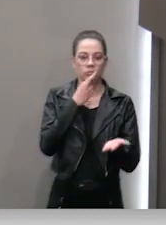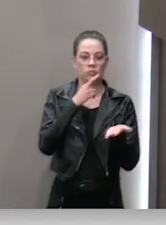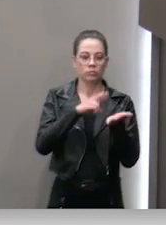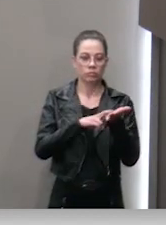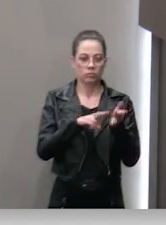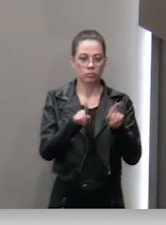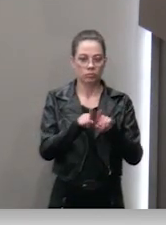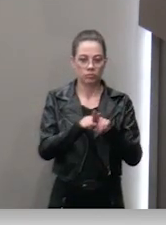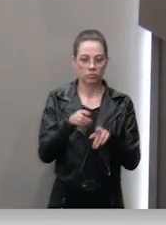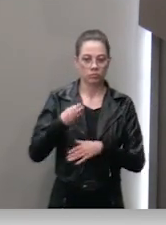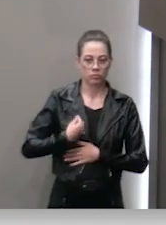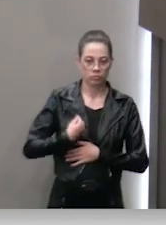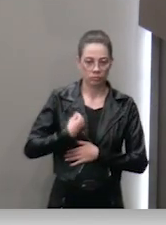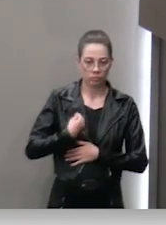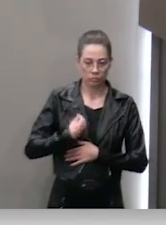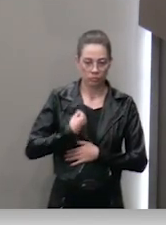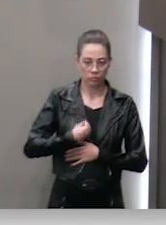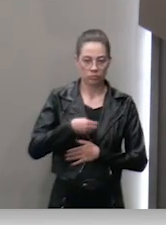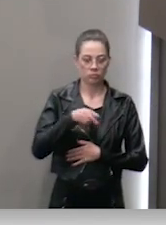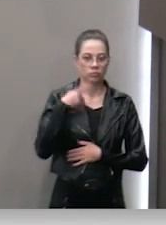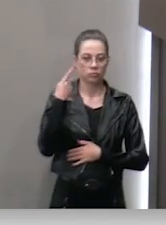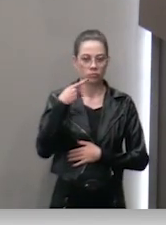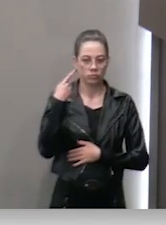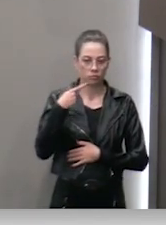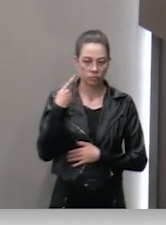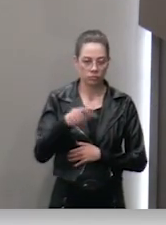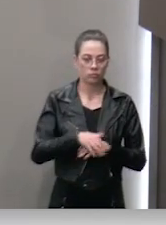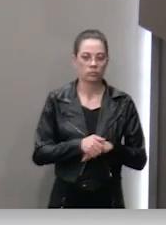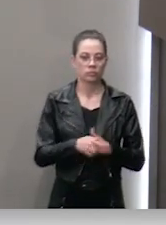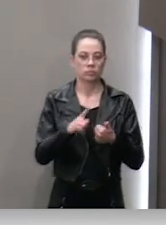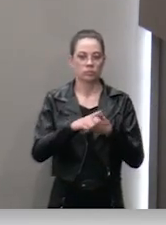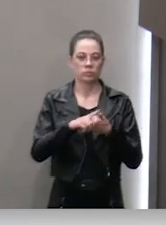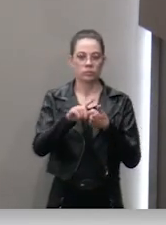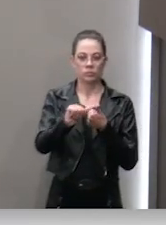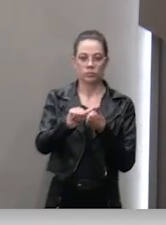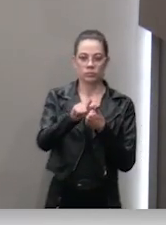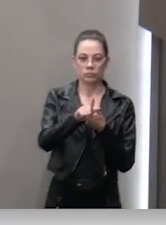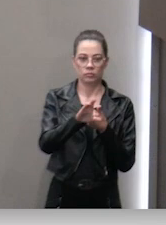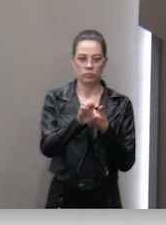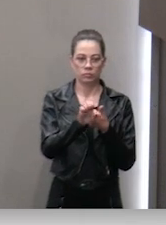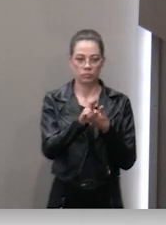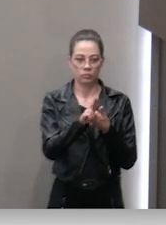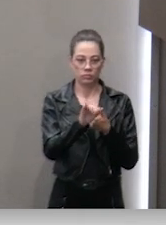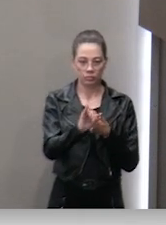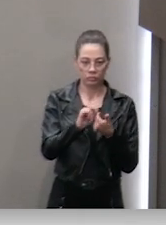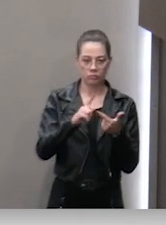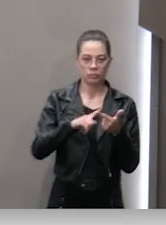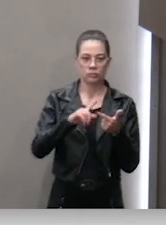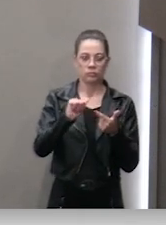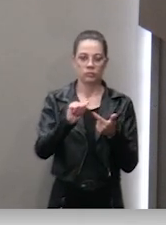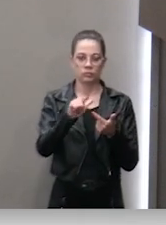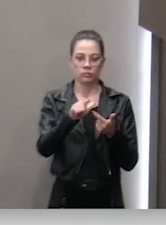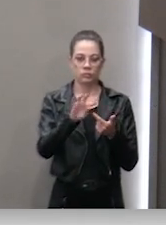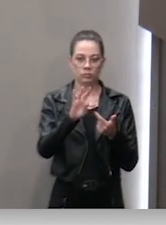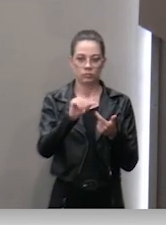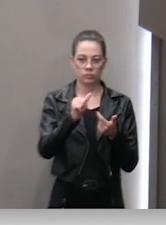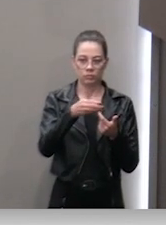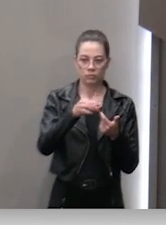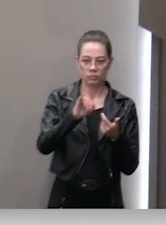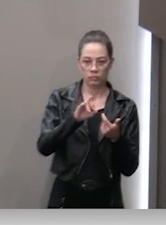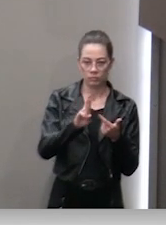Registramos a presença dos seguintes vereadores: Alberi Nascimento Grando, Altamir da Silva dos